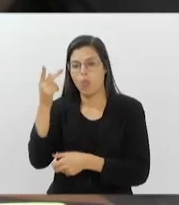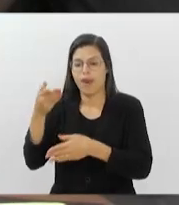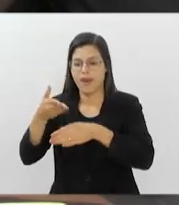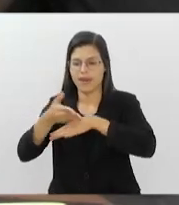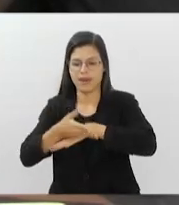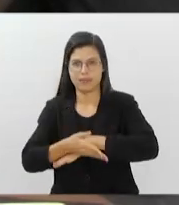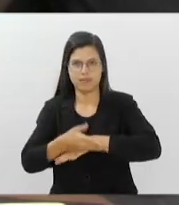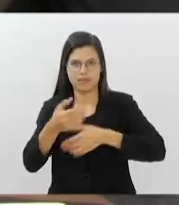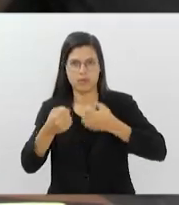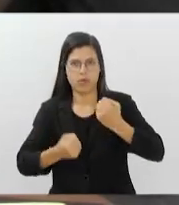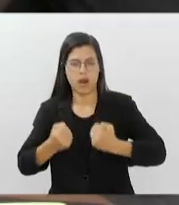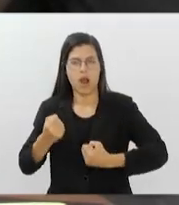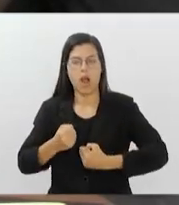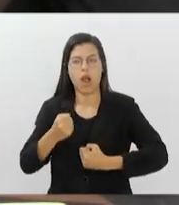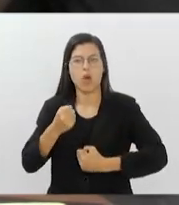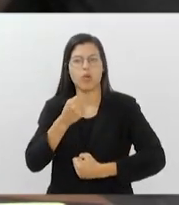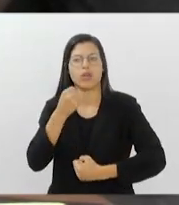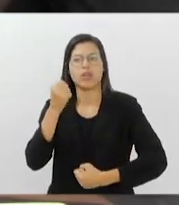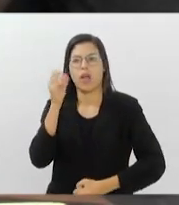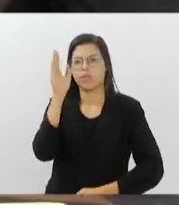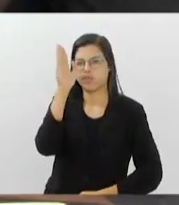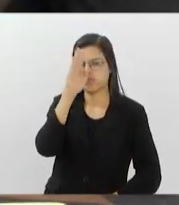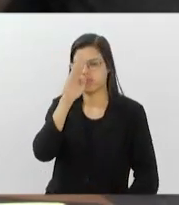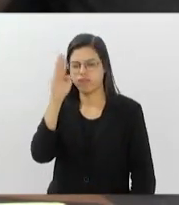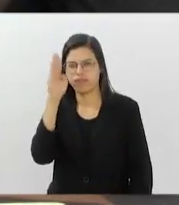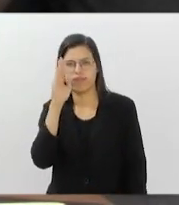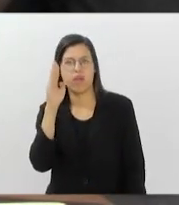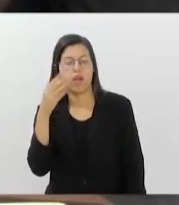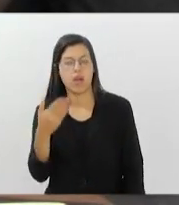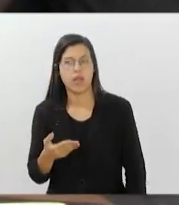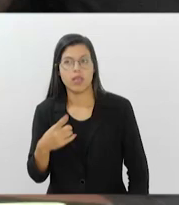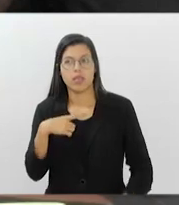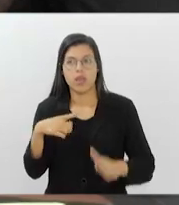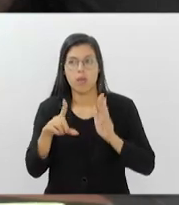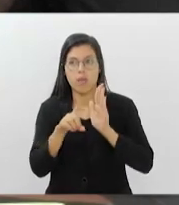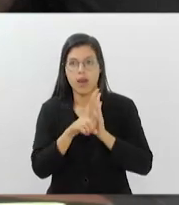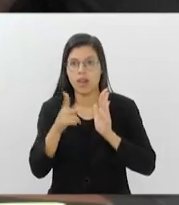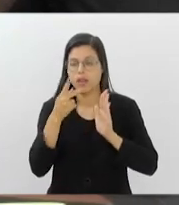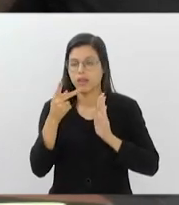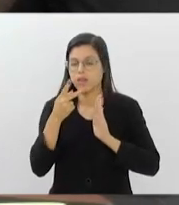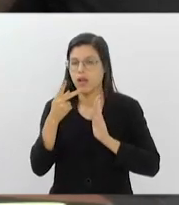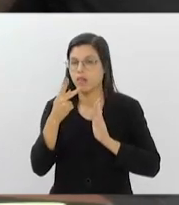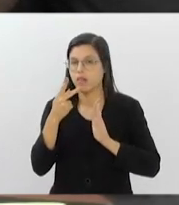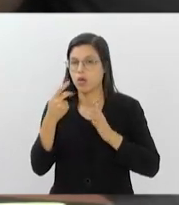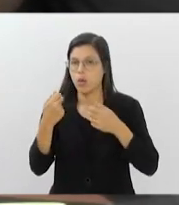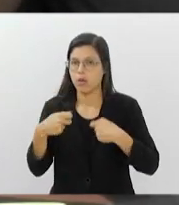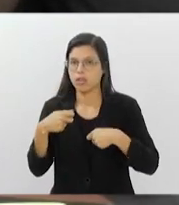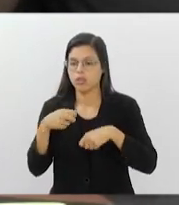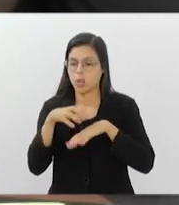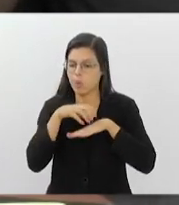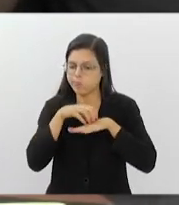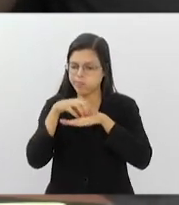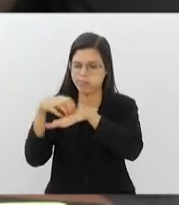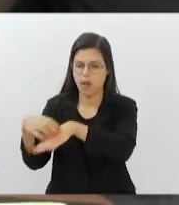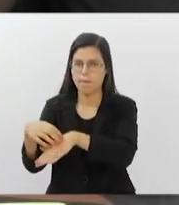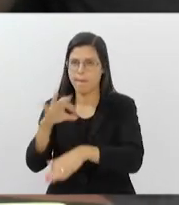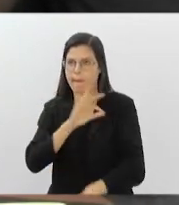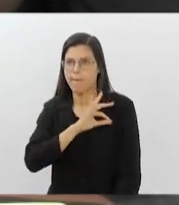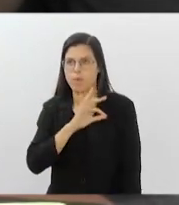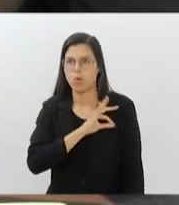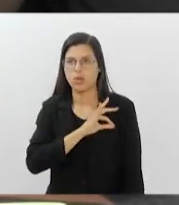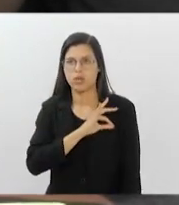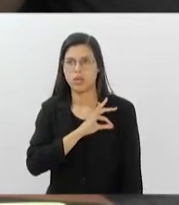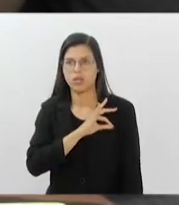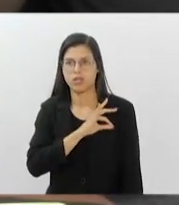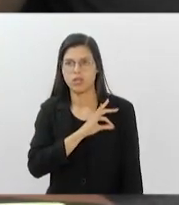ideia. Aí você fala, não, tem uma lei que diz que eu tenho que te levar para a polícia. Aí o cara fala, não. Ficar com a língua